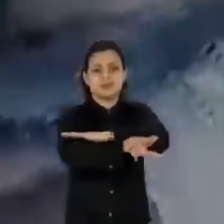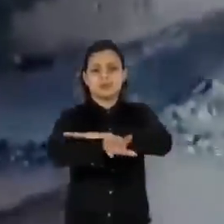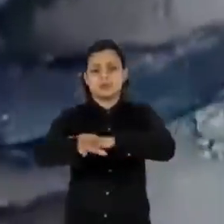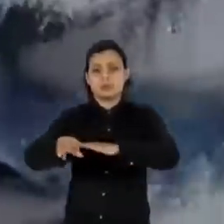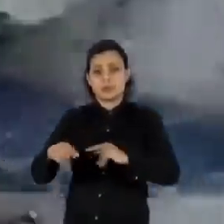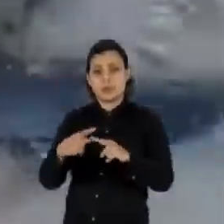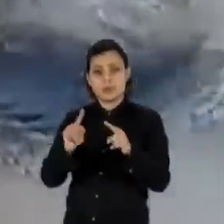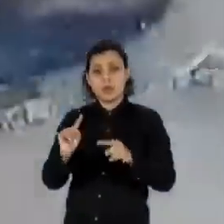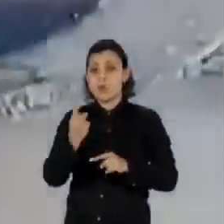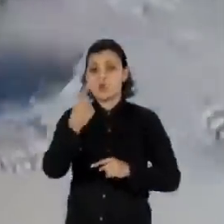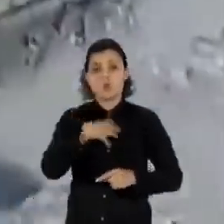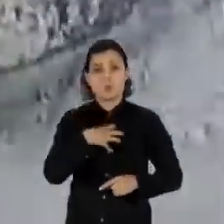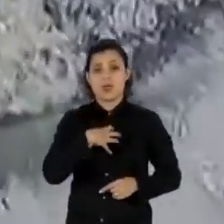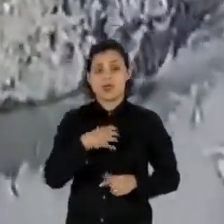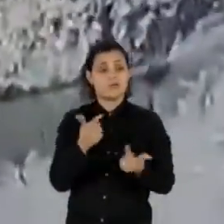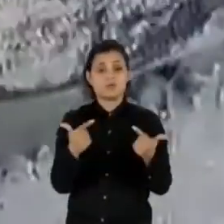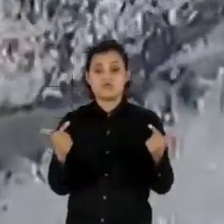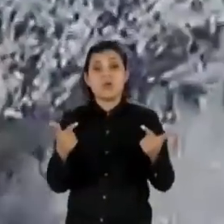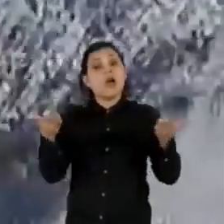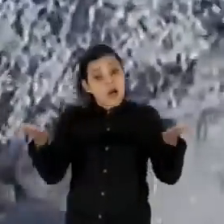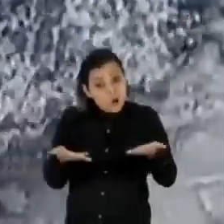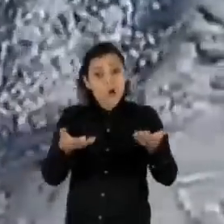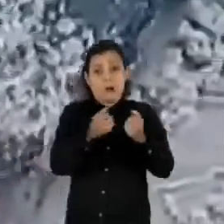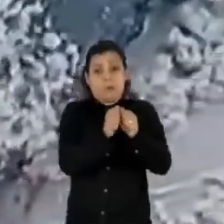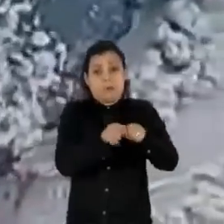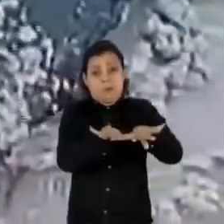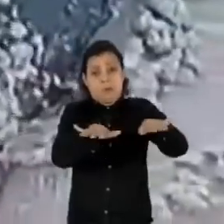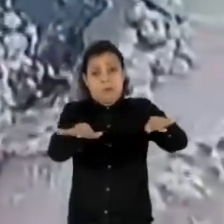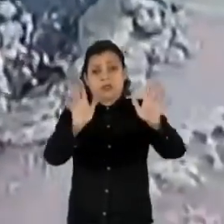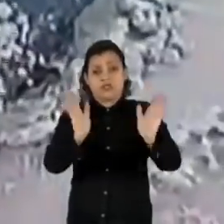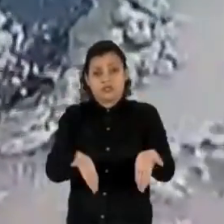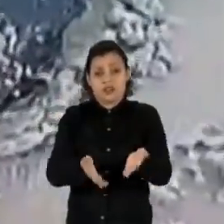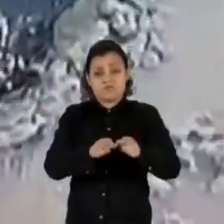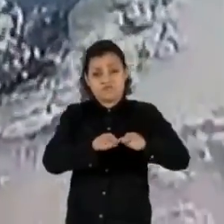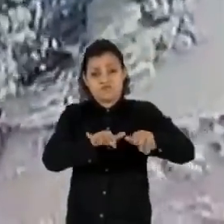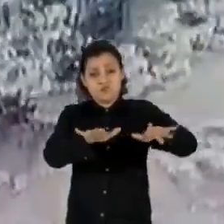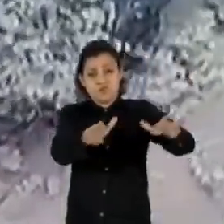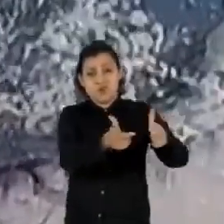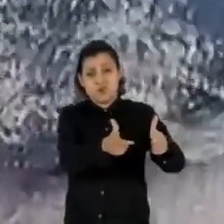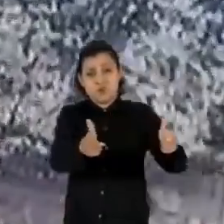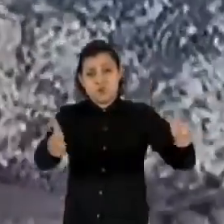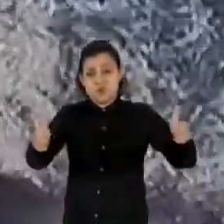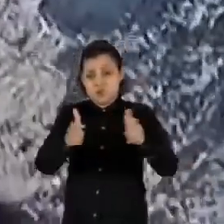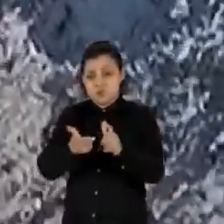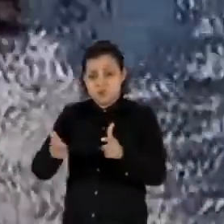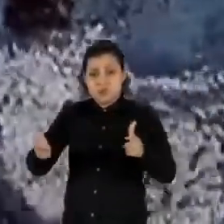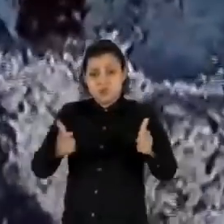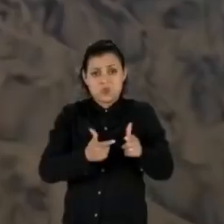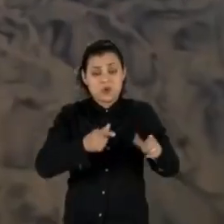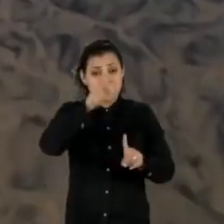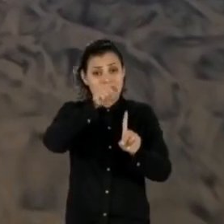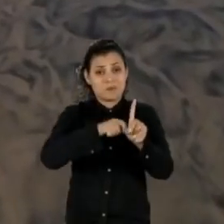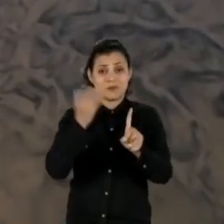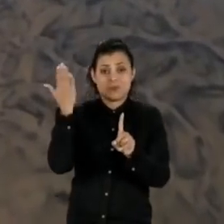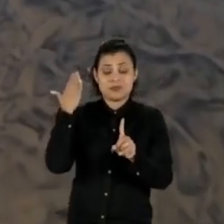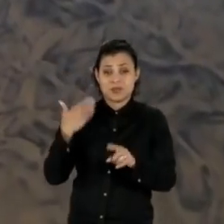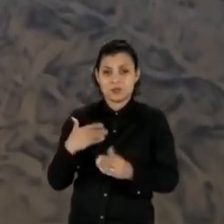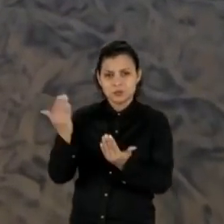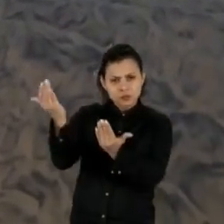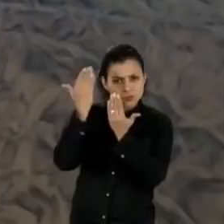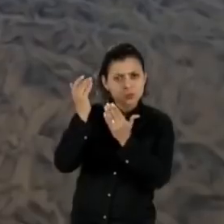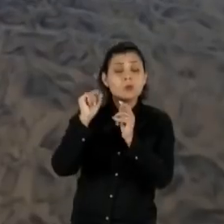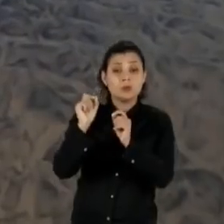o único que não havia sido afetado pela misteriosa mancha de óleo e começou a aparecer nas praias no mês passado a